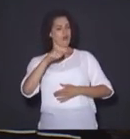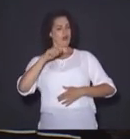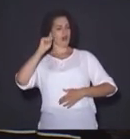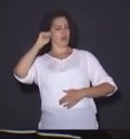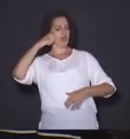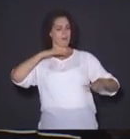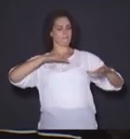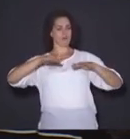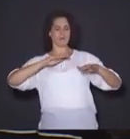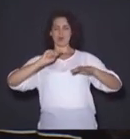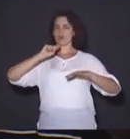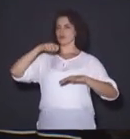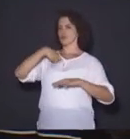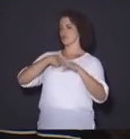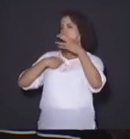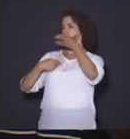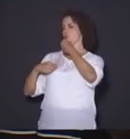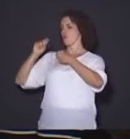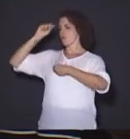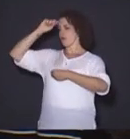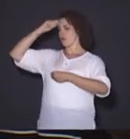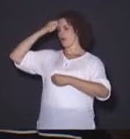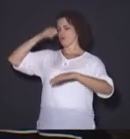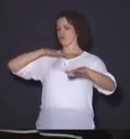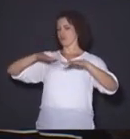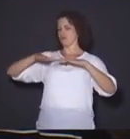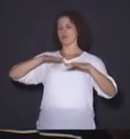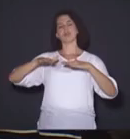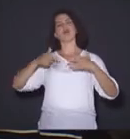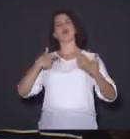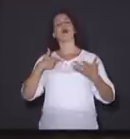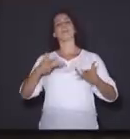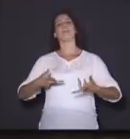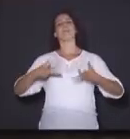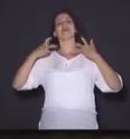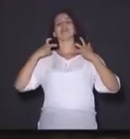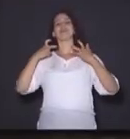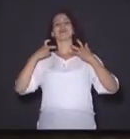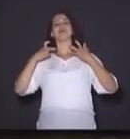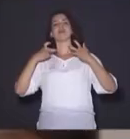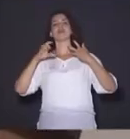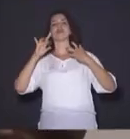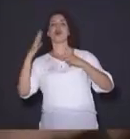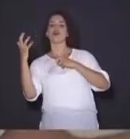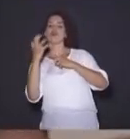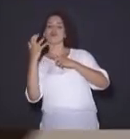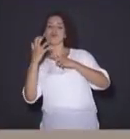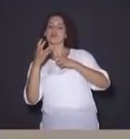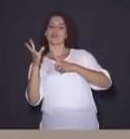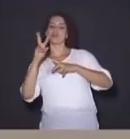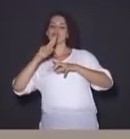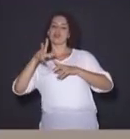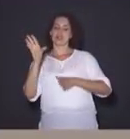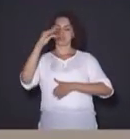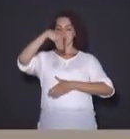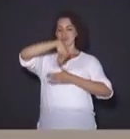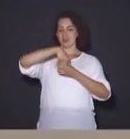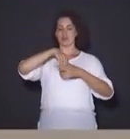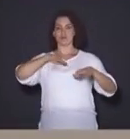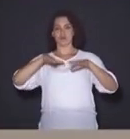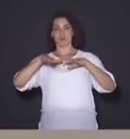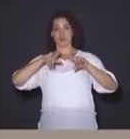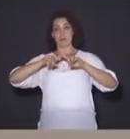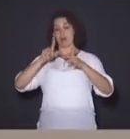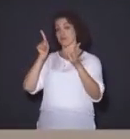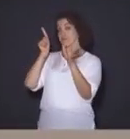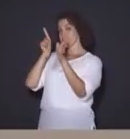movimento mas eu percebi a diferença disso de estar num movimento de forma organizada mas eu queria é perguntar 'você é o